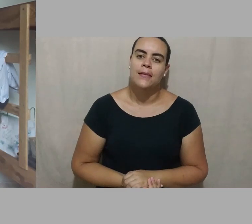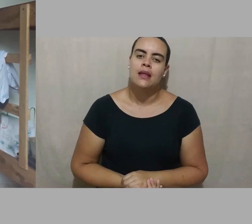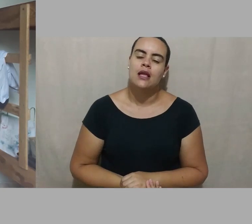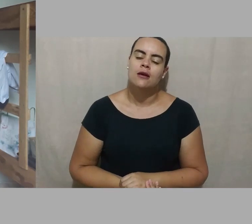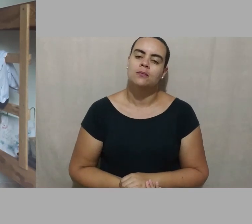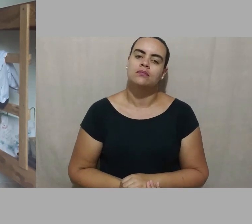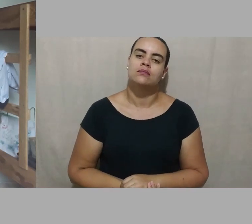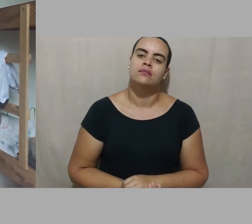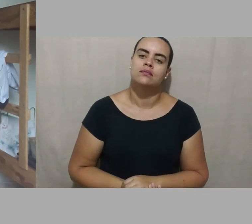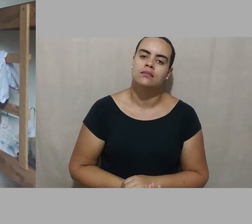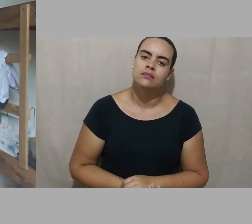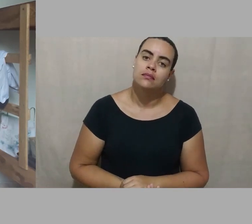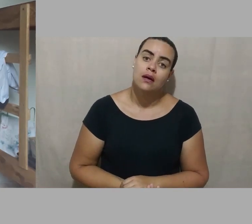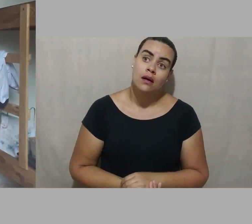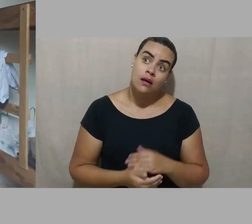E...